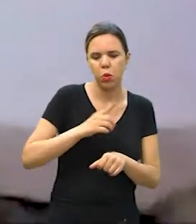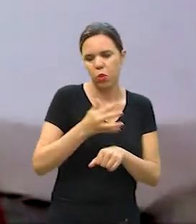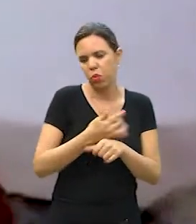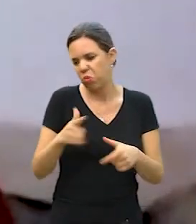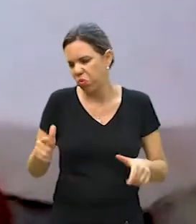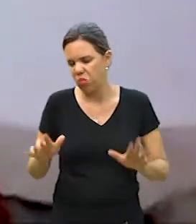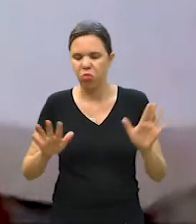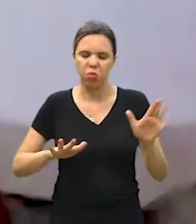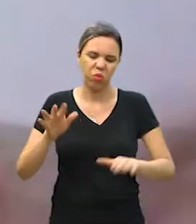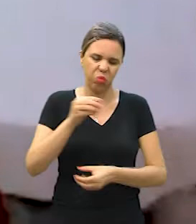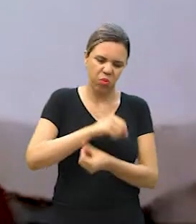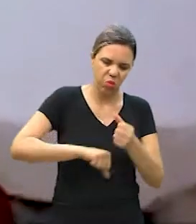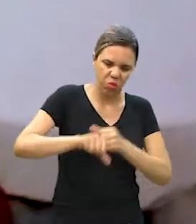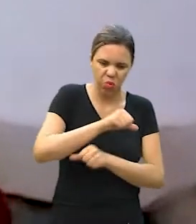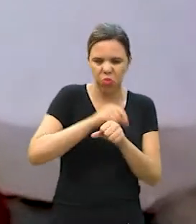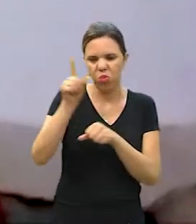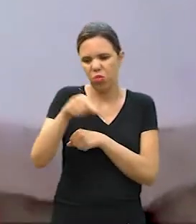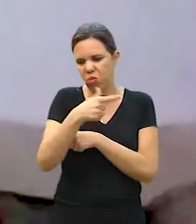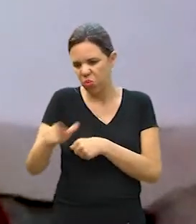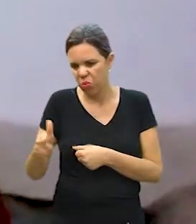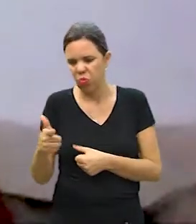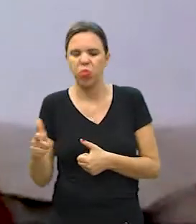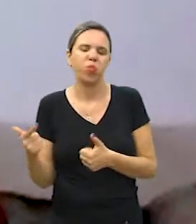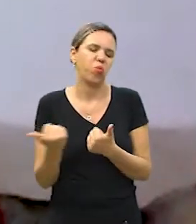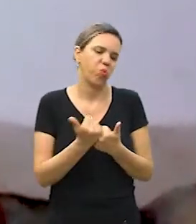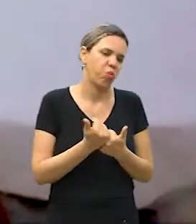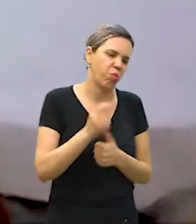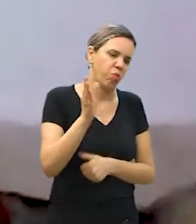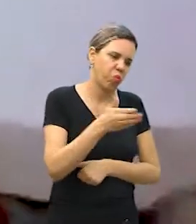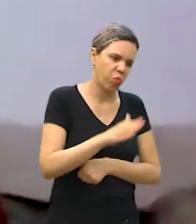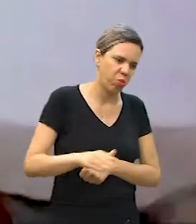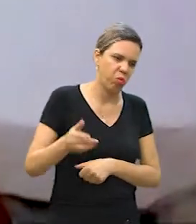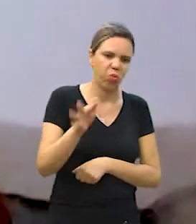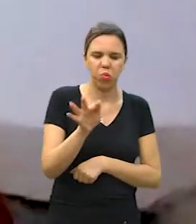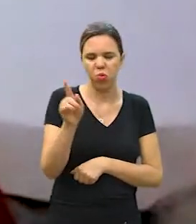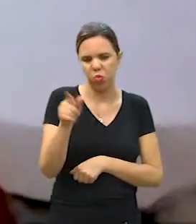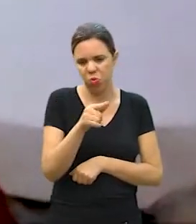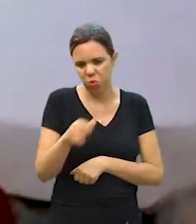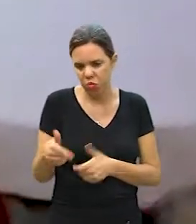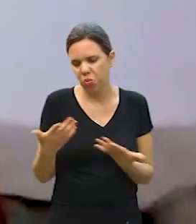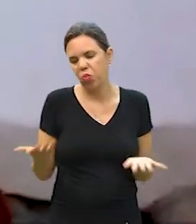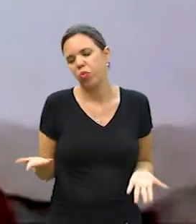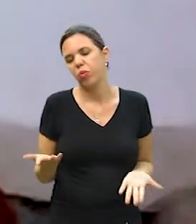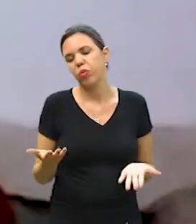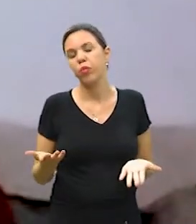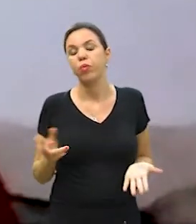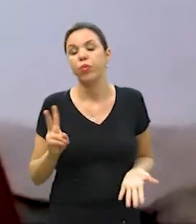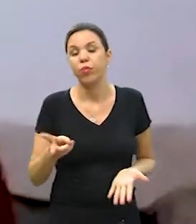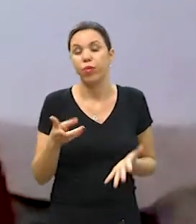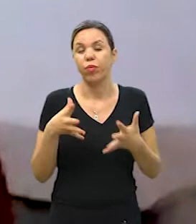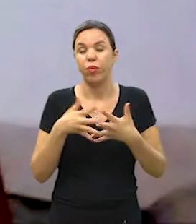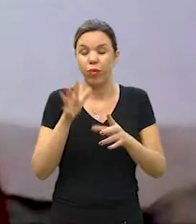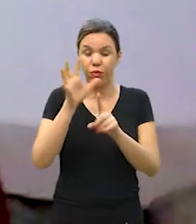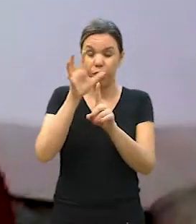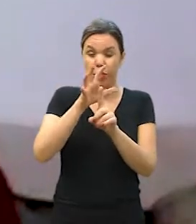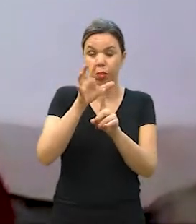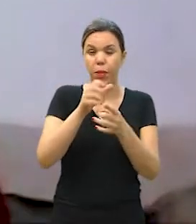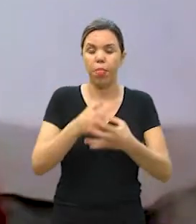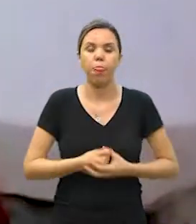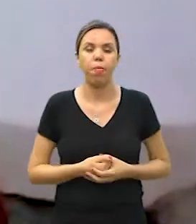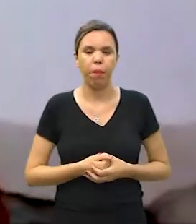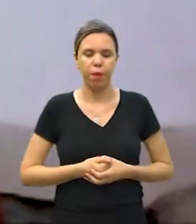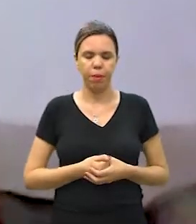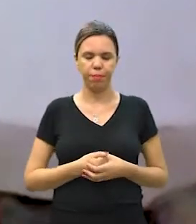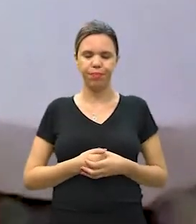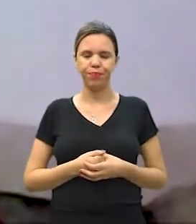teria férias, tem o feriado, não vai ter o feriado, cancelava feriado, e sempre com esses 200 dias, então é sempre aquela pressão, né?